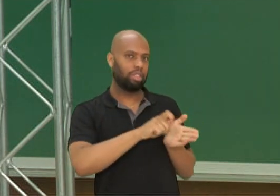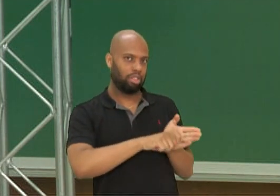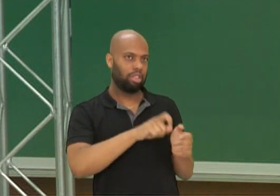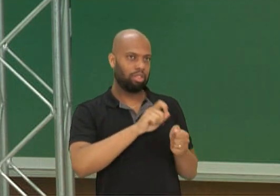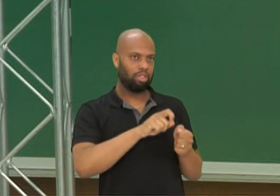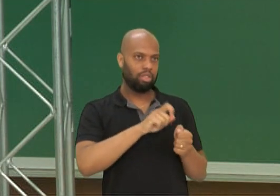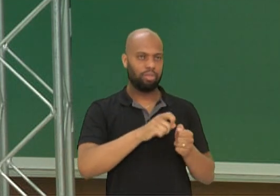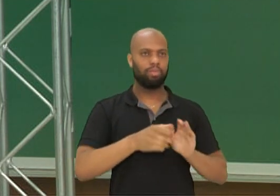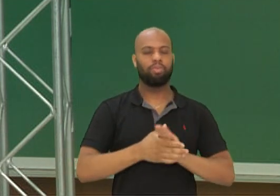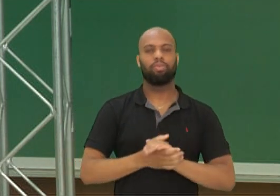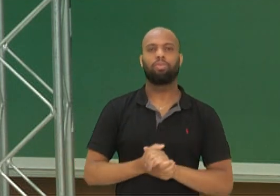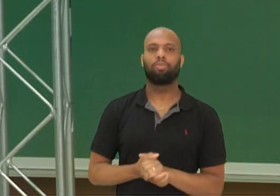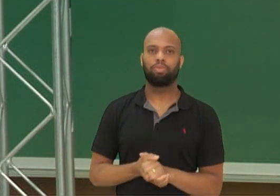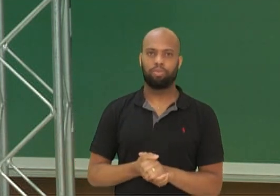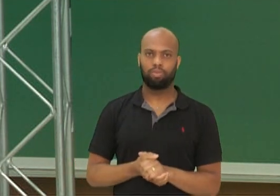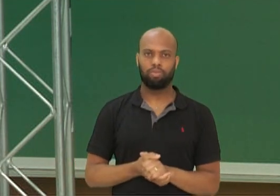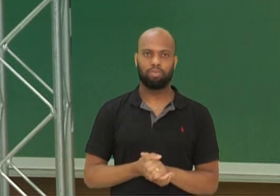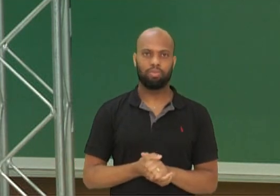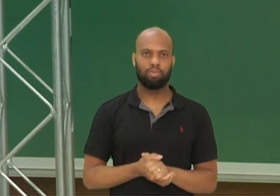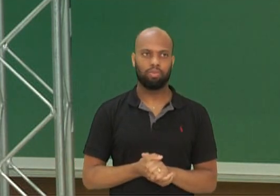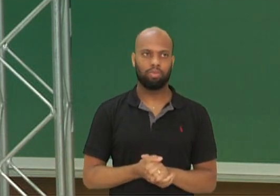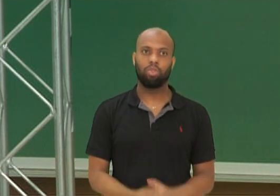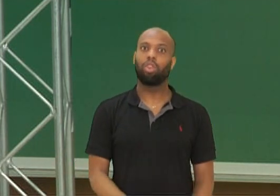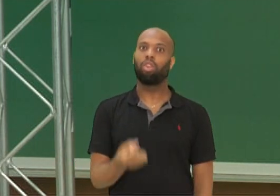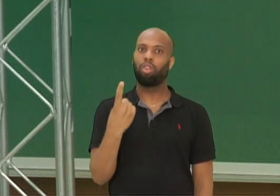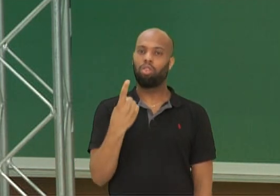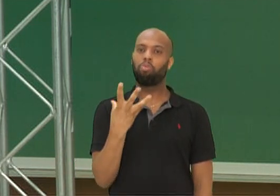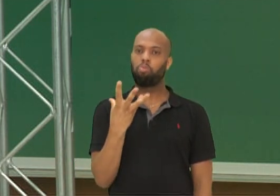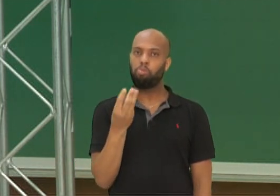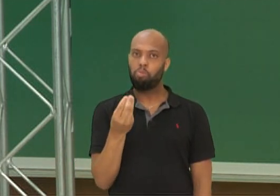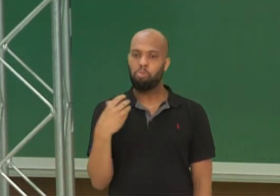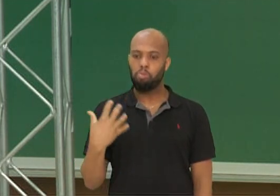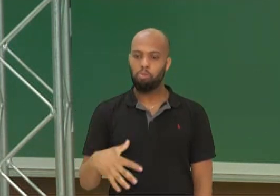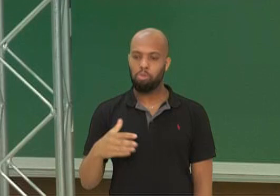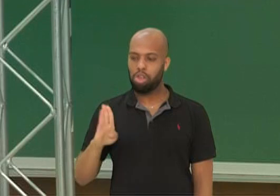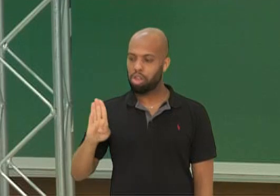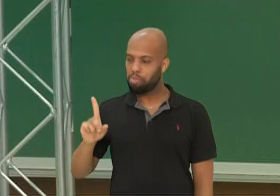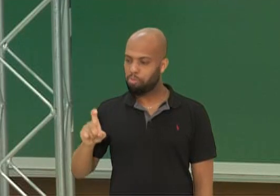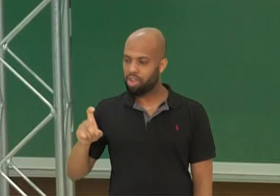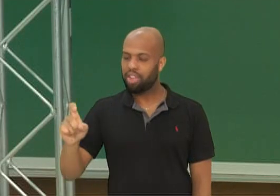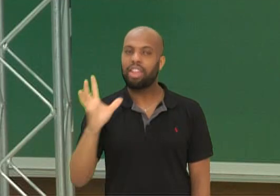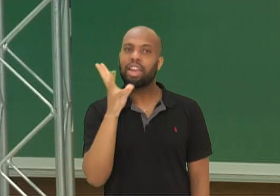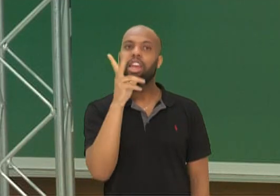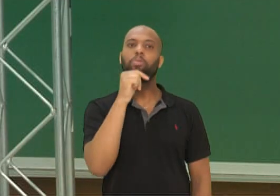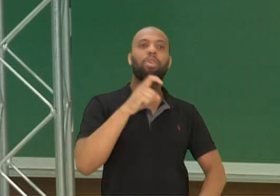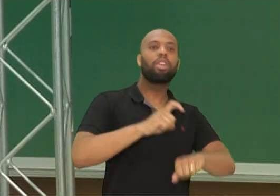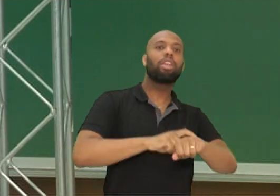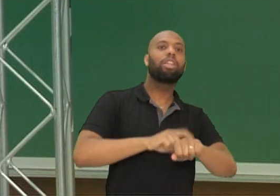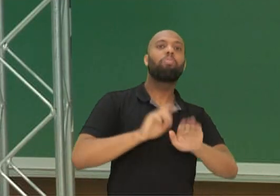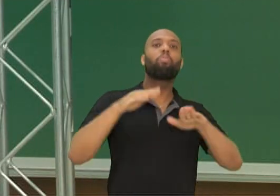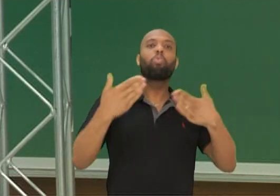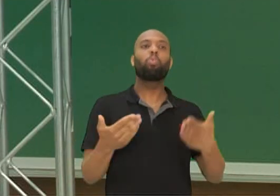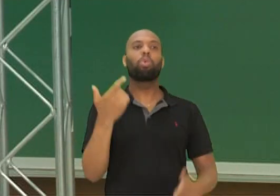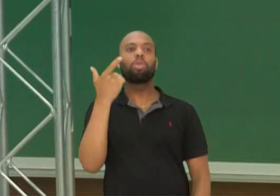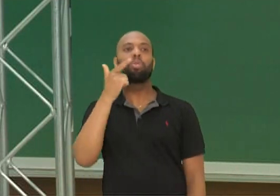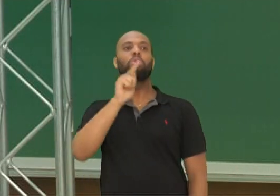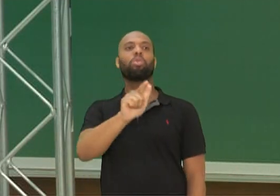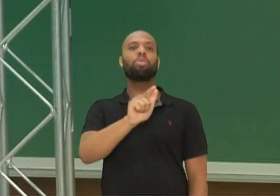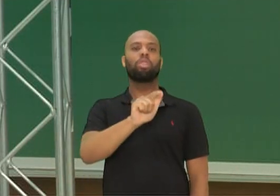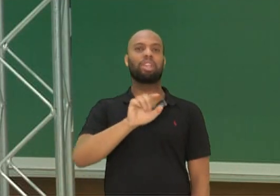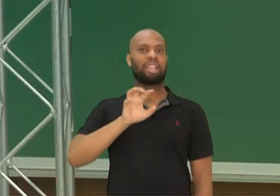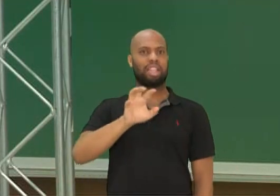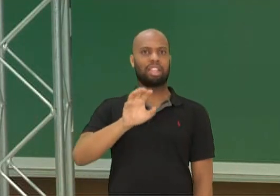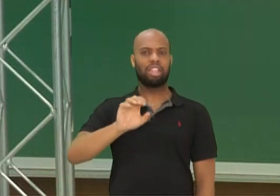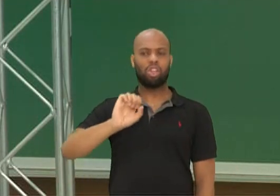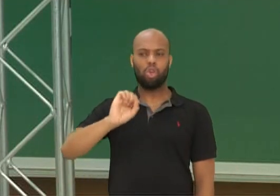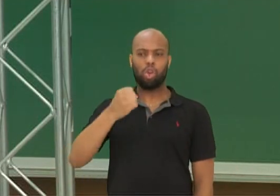8.192.000 bactérias? Nossa! Quanto tempo vai demorar para chegar a mais de 8